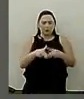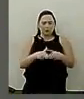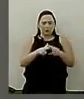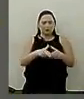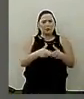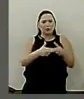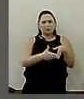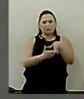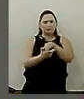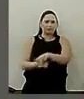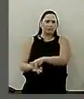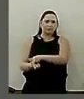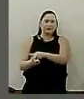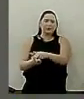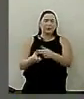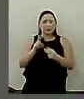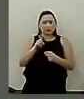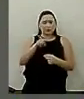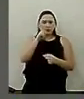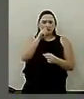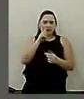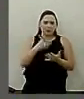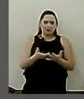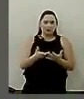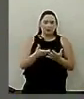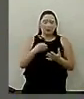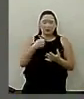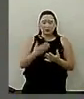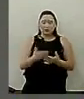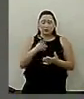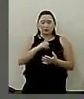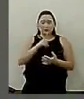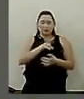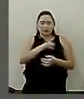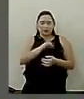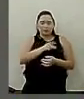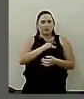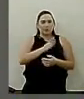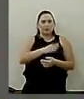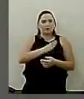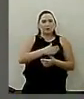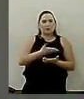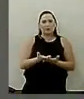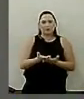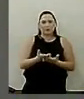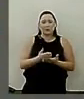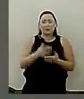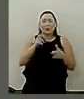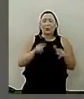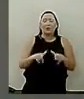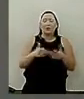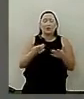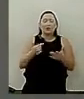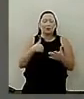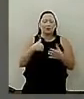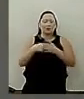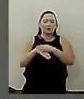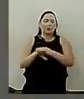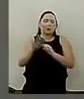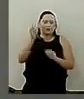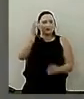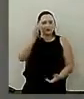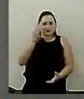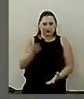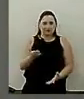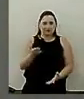que traz o desespero para dentro dos nossos corações, onde você deposita a sua fé? Você vai